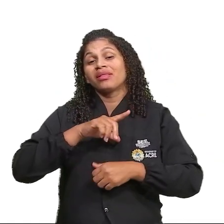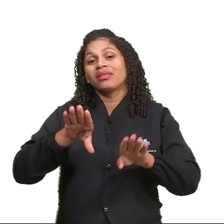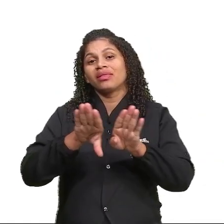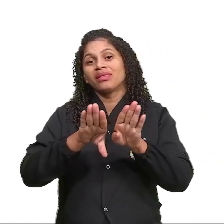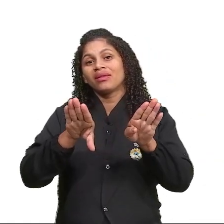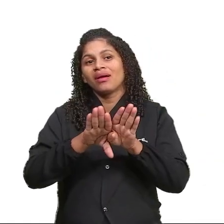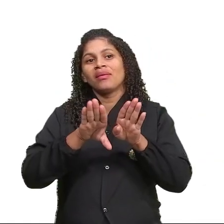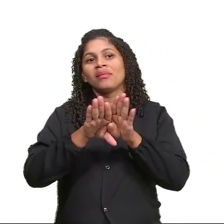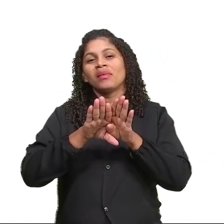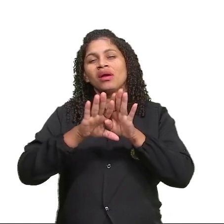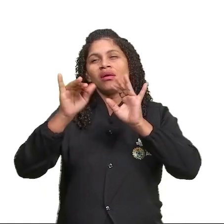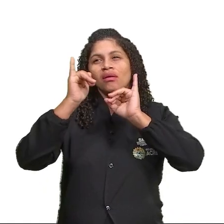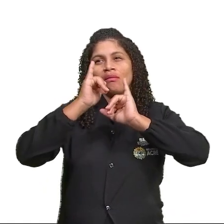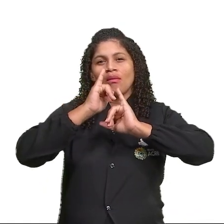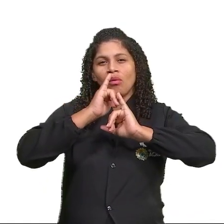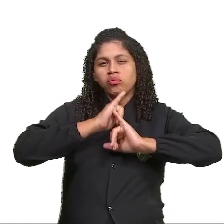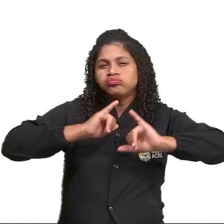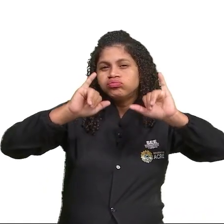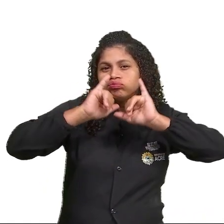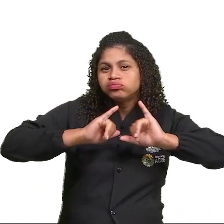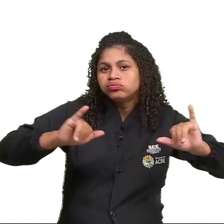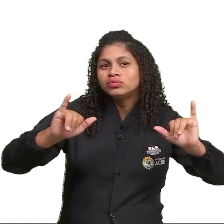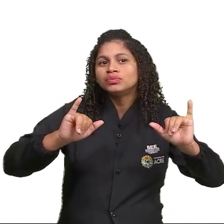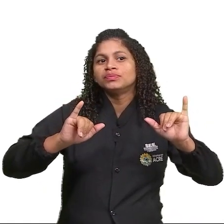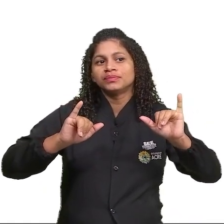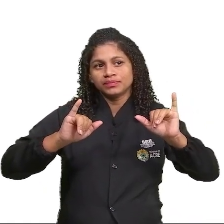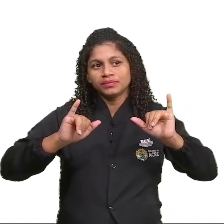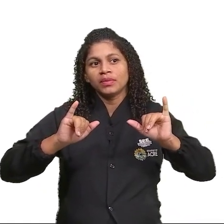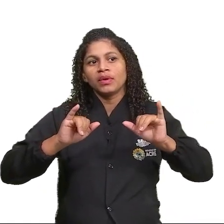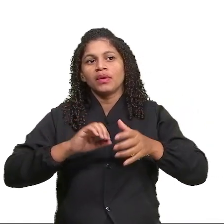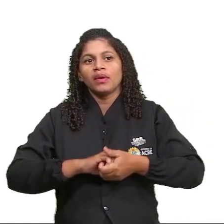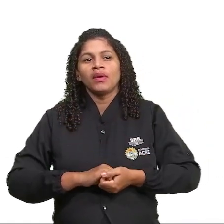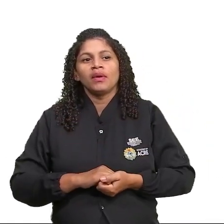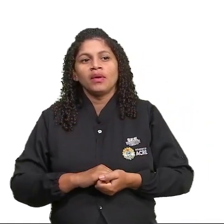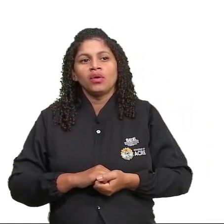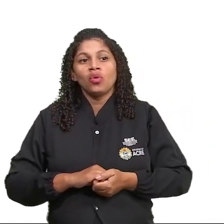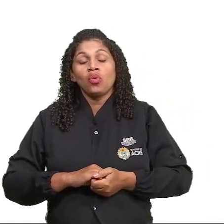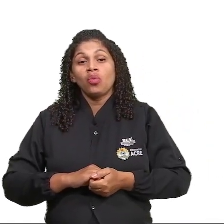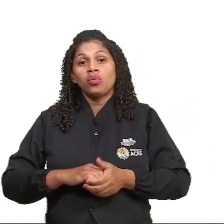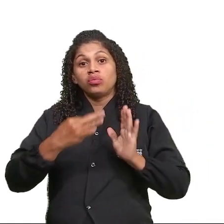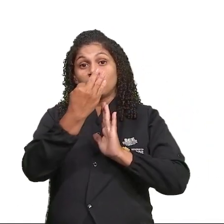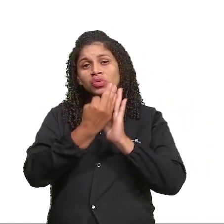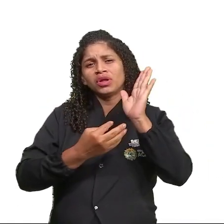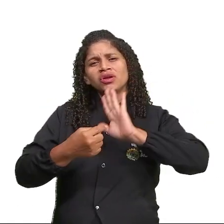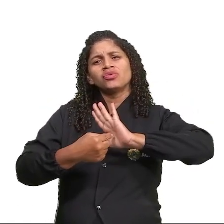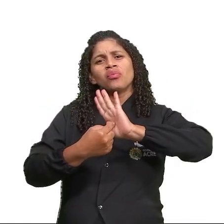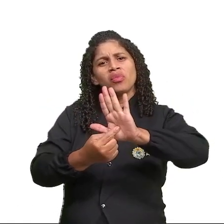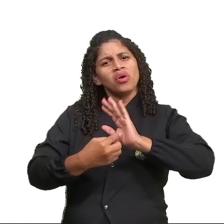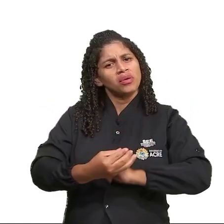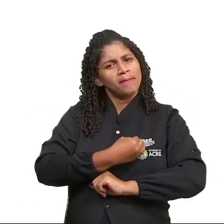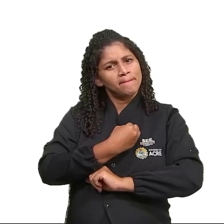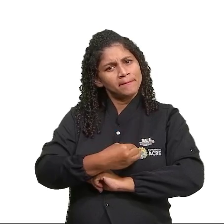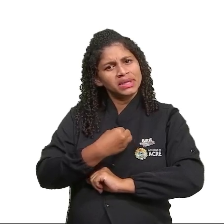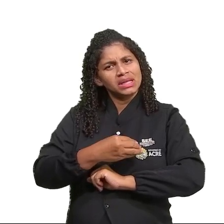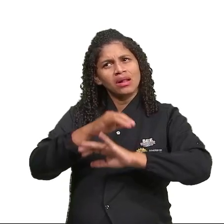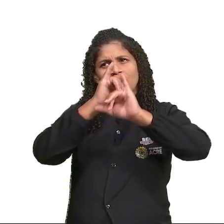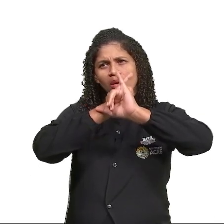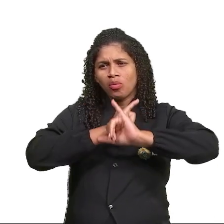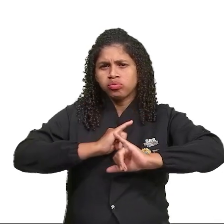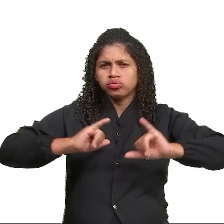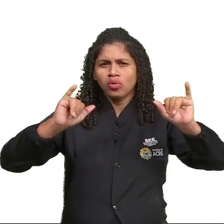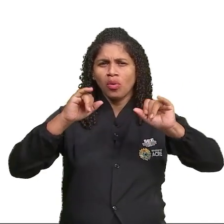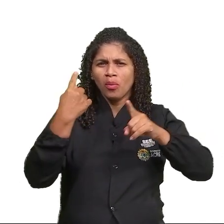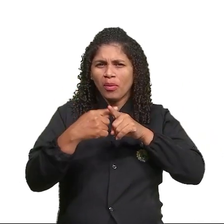A, extensão do texto. Será que o que caracteriza esse texto aqui como presente na questão publicitária é só porque